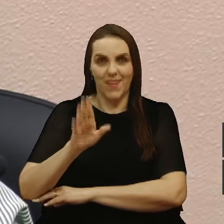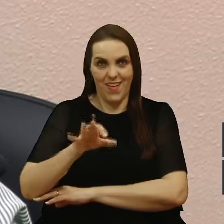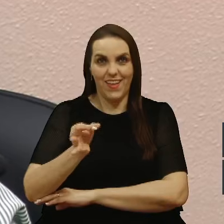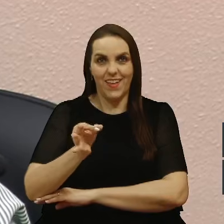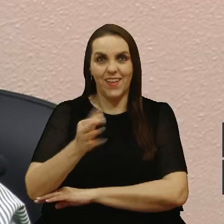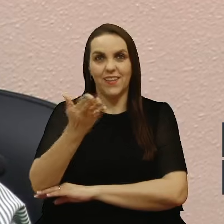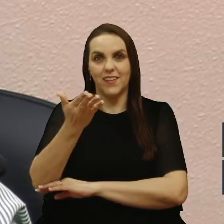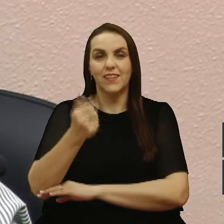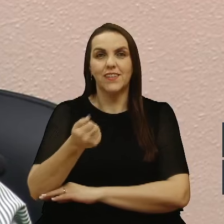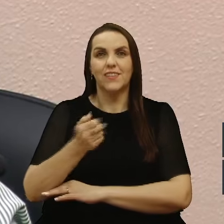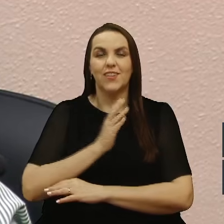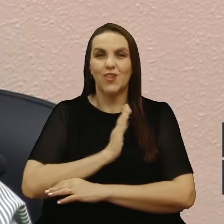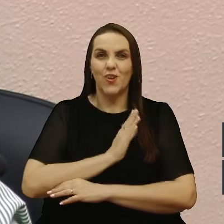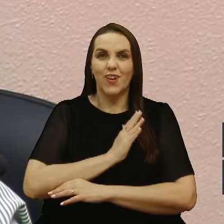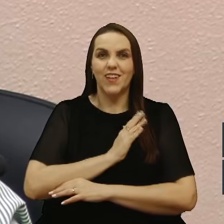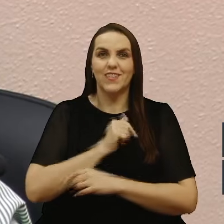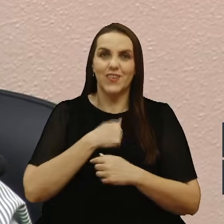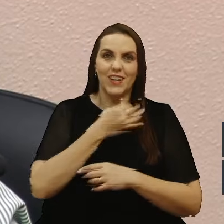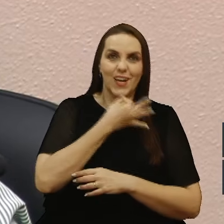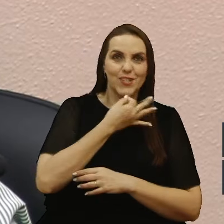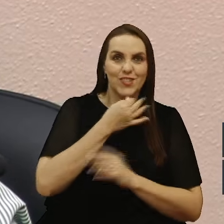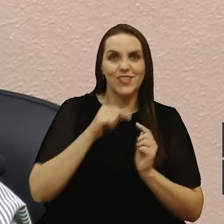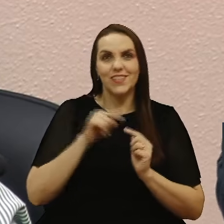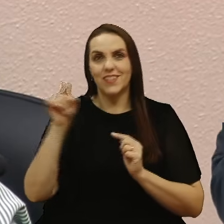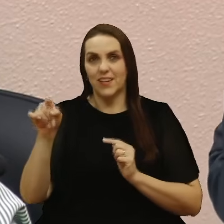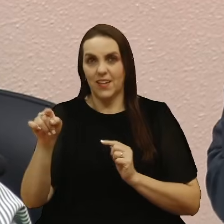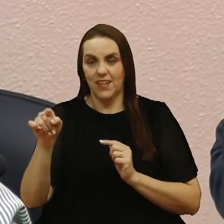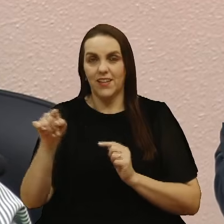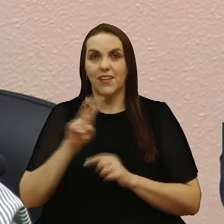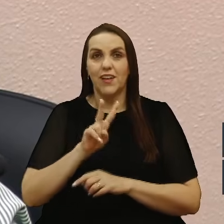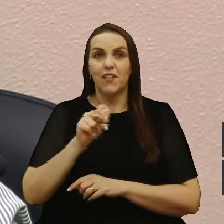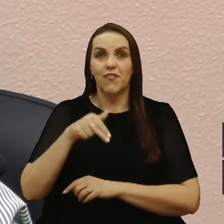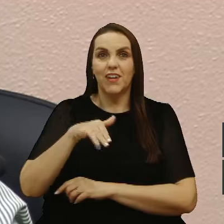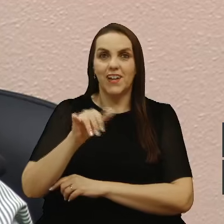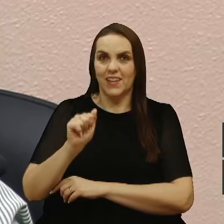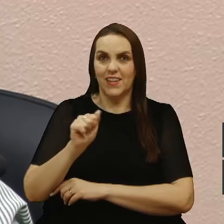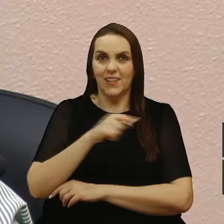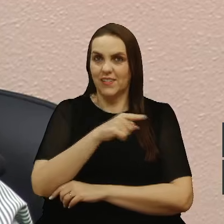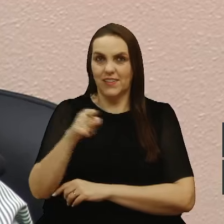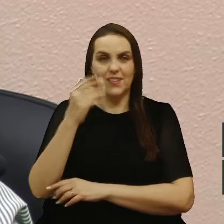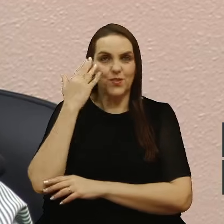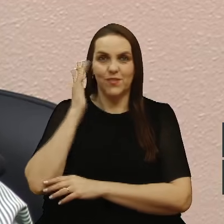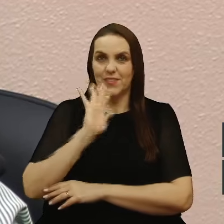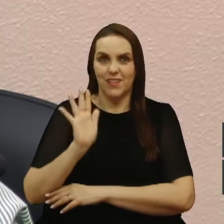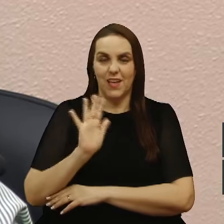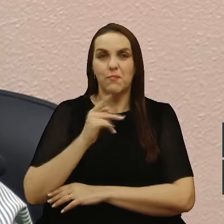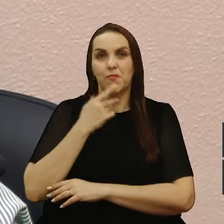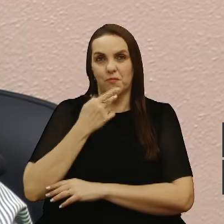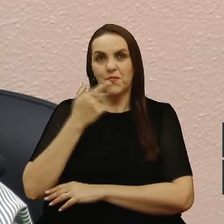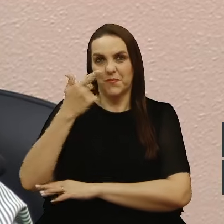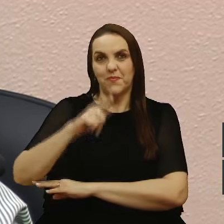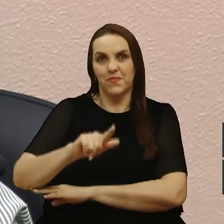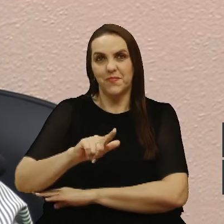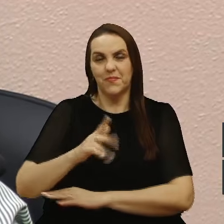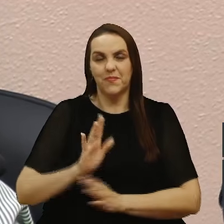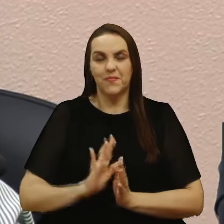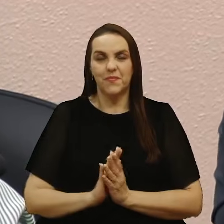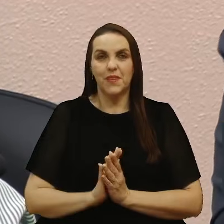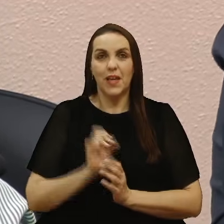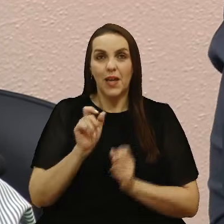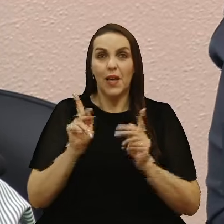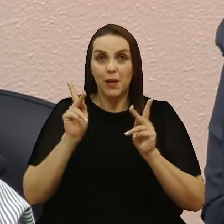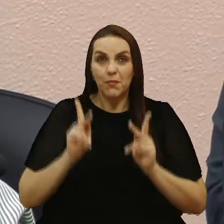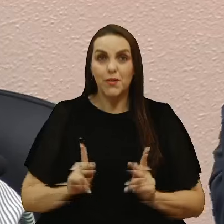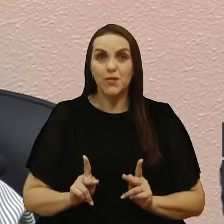Então ela tem no coração as duas cidades. Mas a Vânia, para quem não sabe, se eu já falei, vou me tornar repetitivo, foi a pessoa que